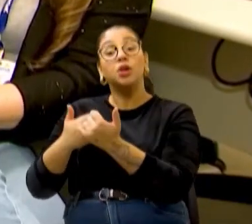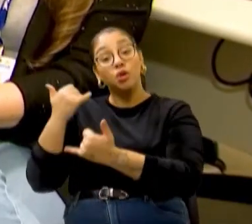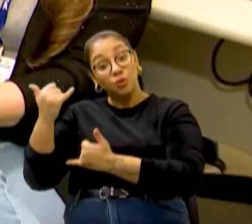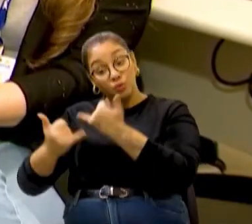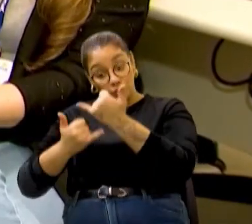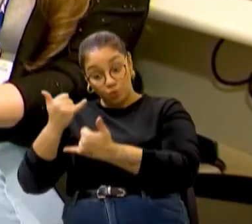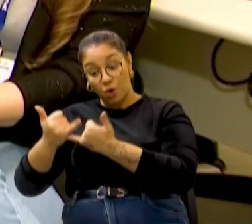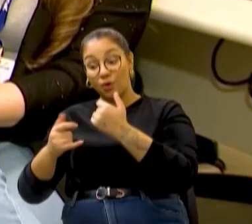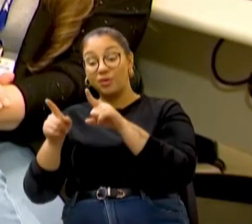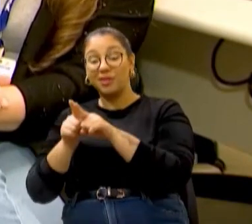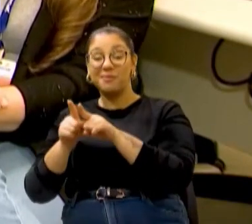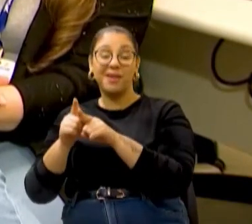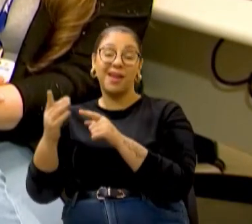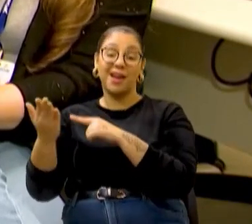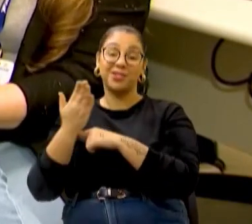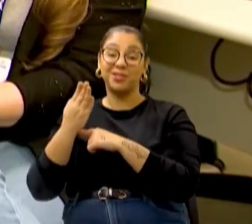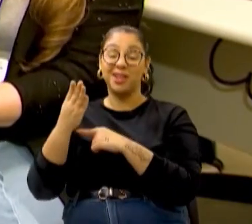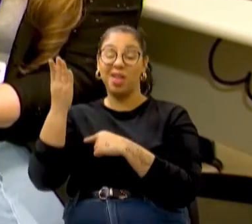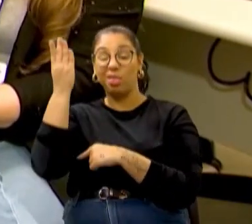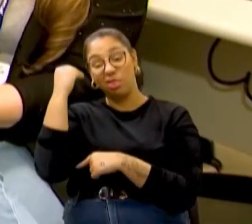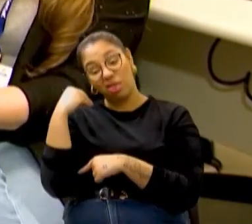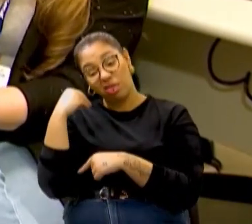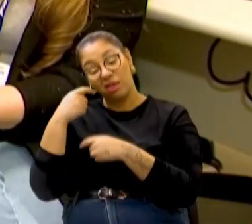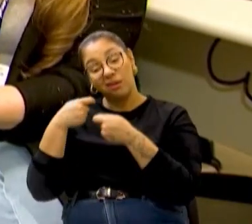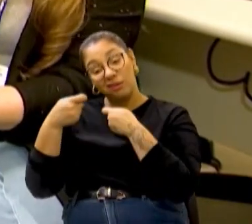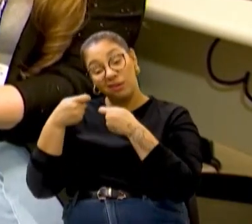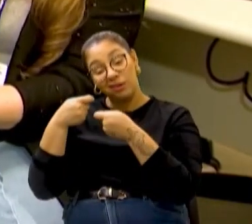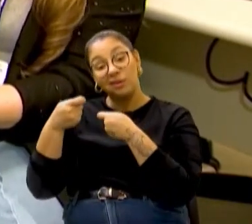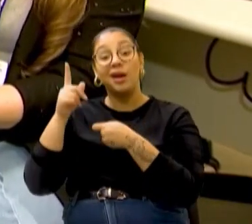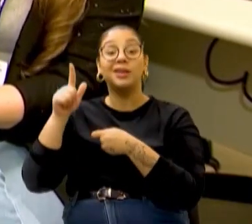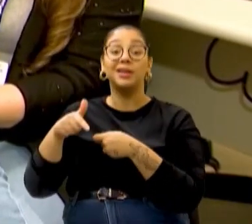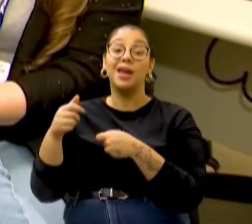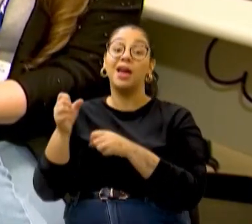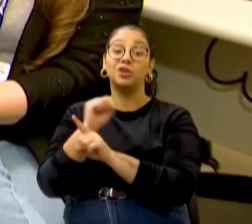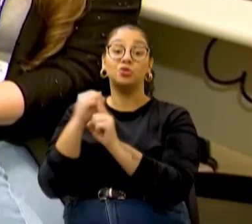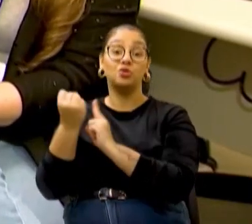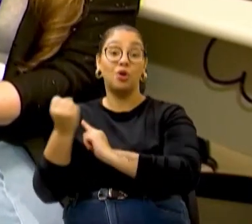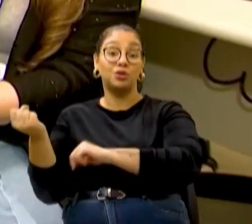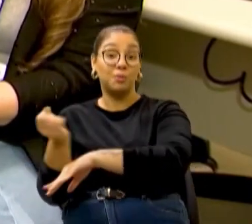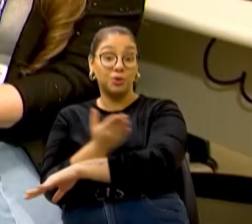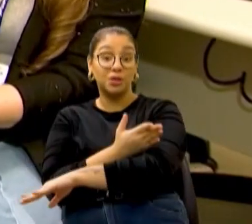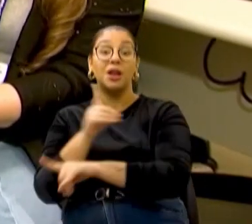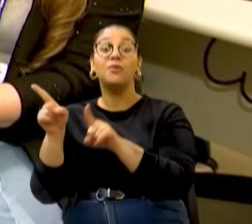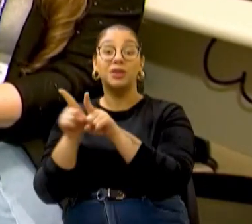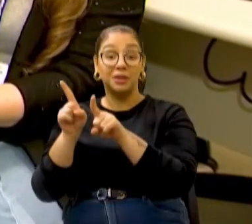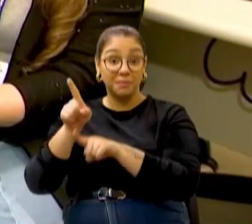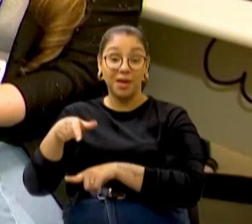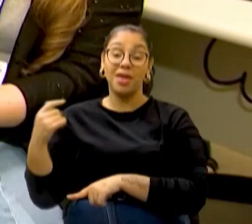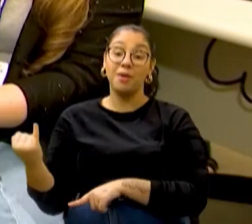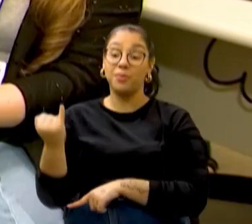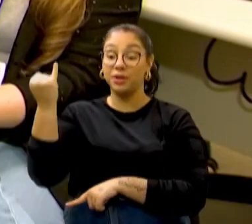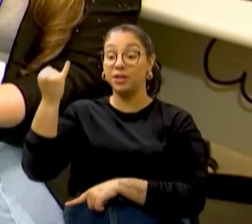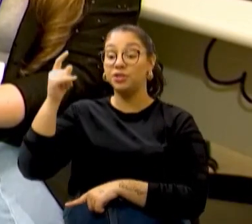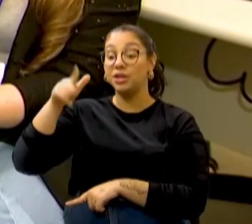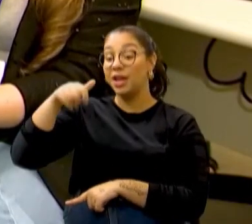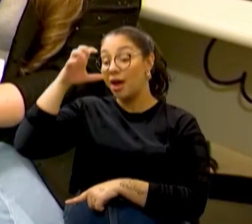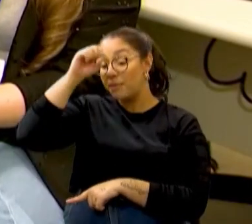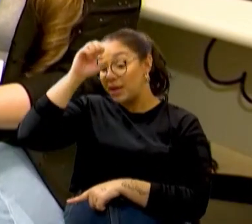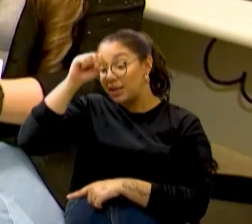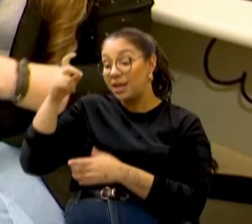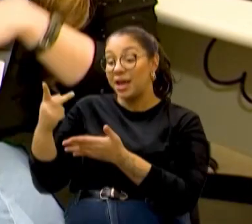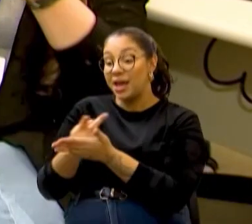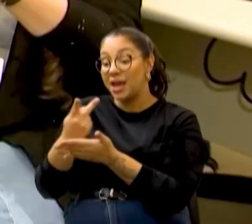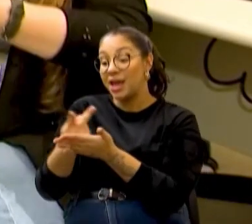auxiliam muito nisso e também os jogos acabam nos ajudando a lidar com a frustração também que tu é uma parte do currículo só se emocional que também é importante